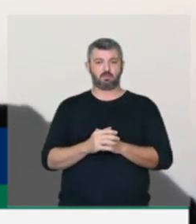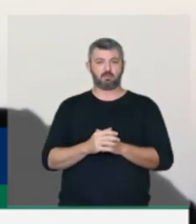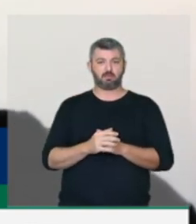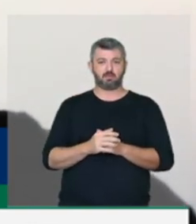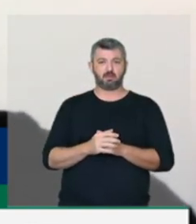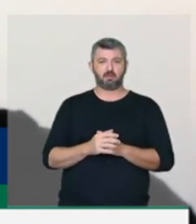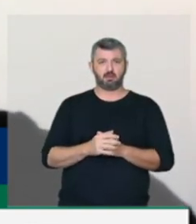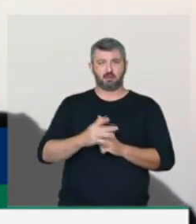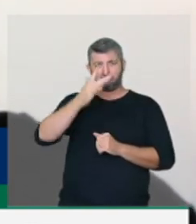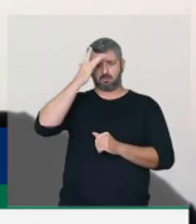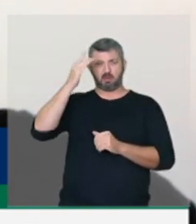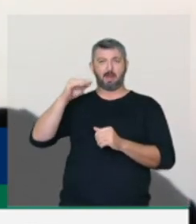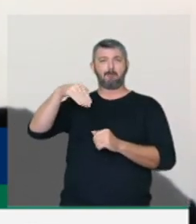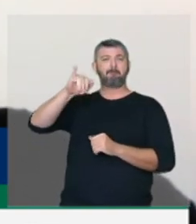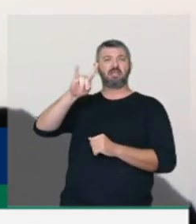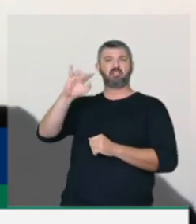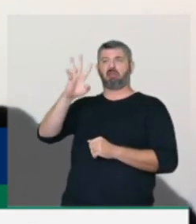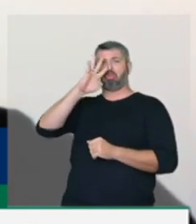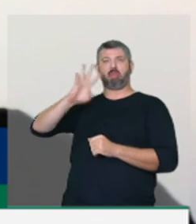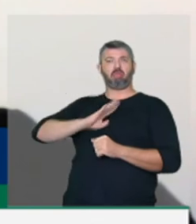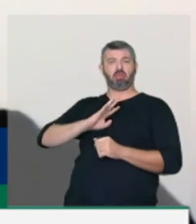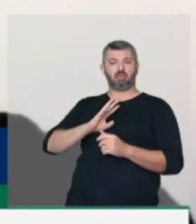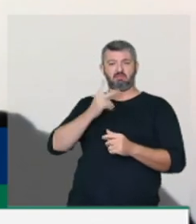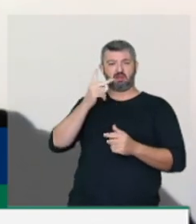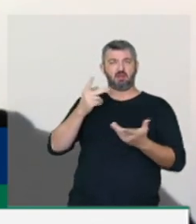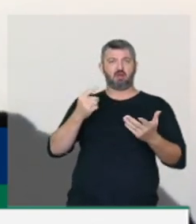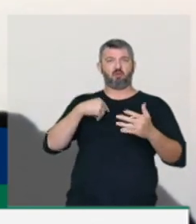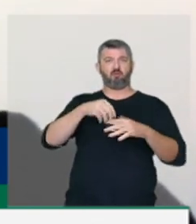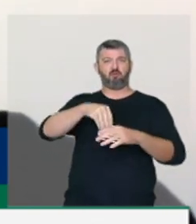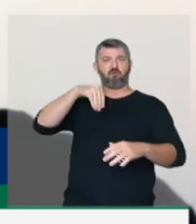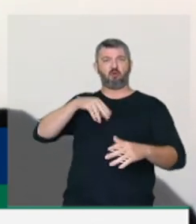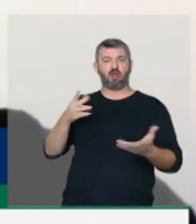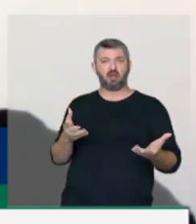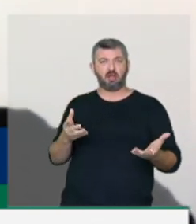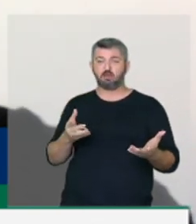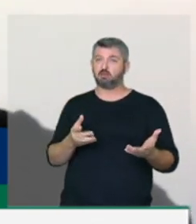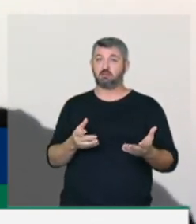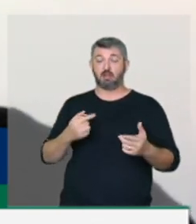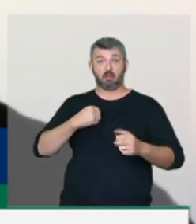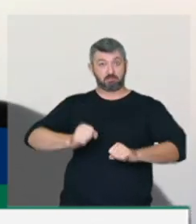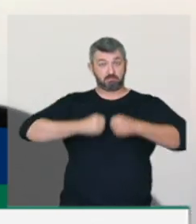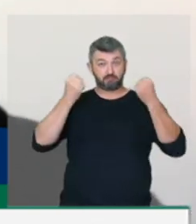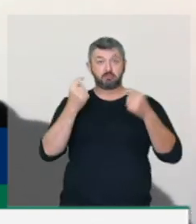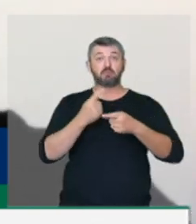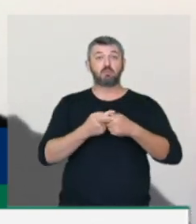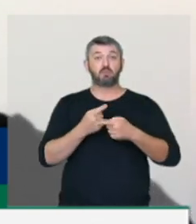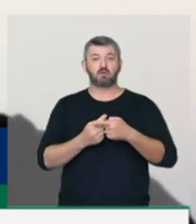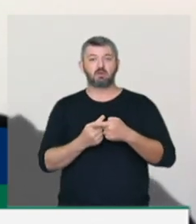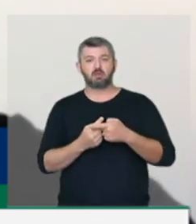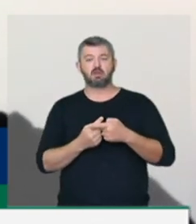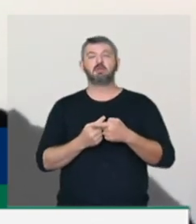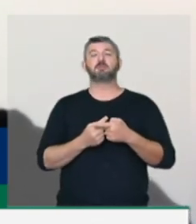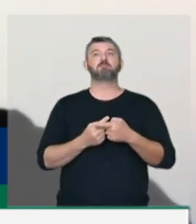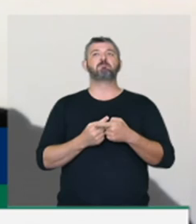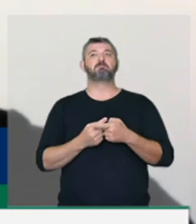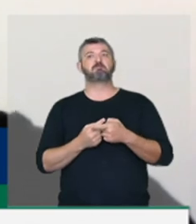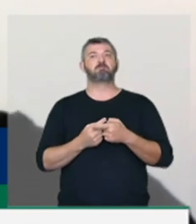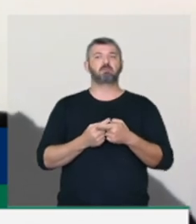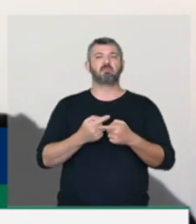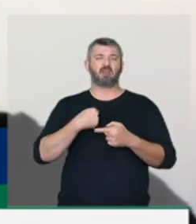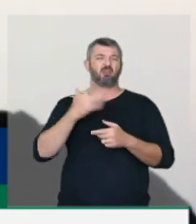fui classificado pela mídia. E a parte que mais me deixou indignado por algum tempo, na verdade, também